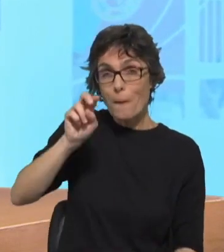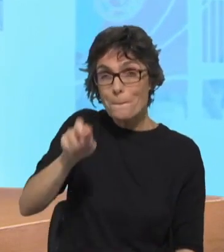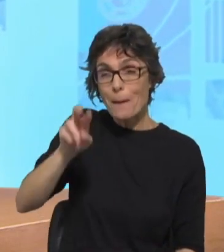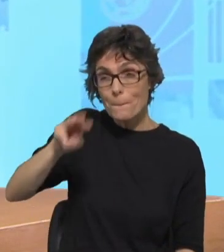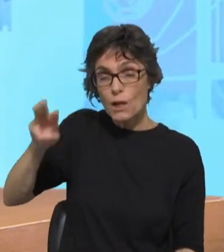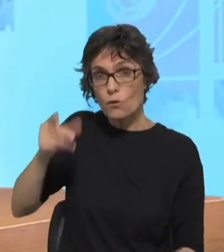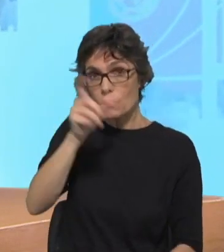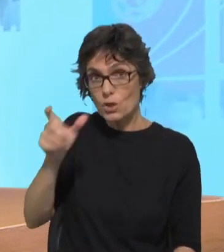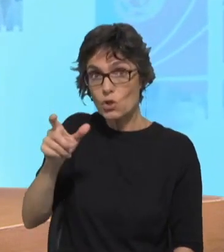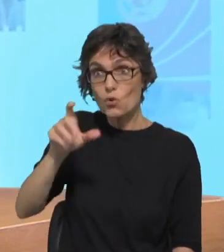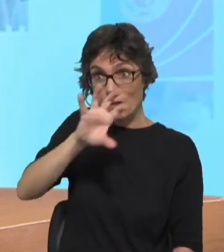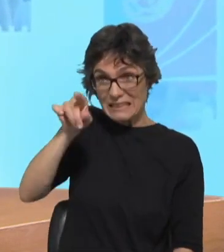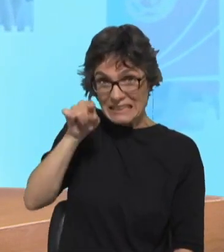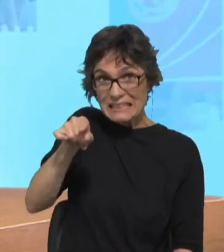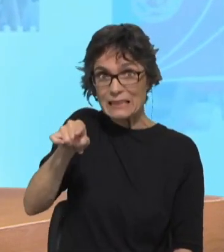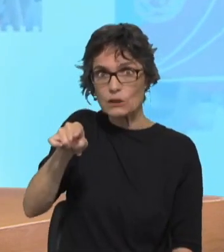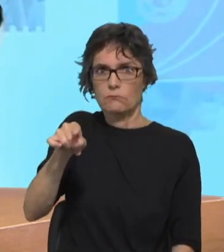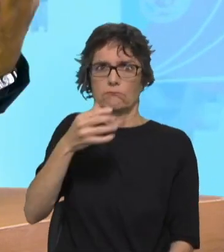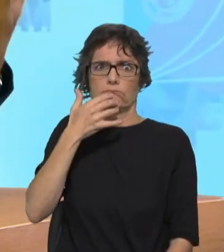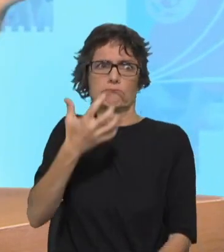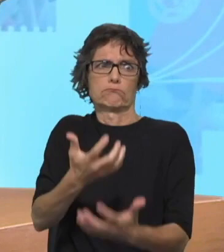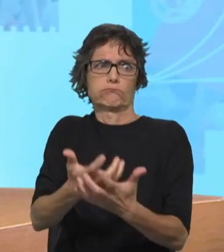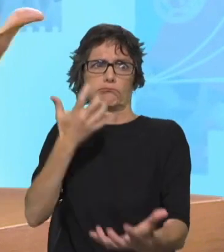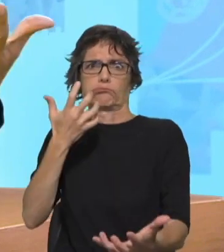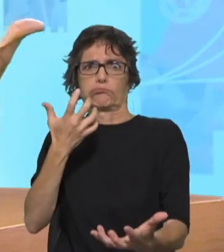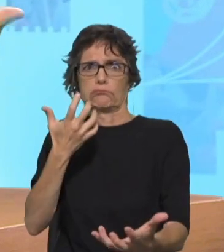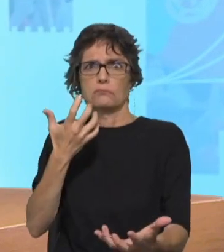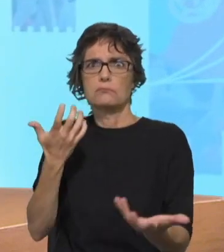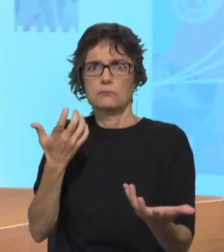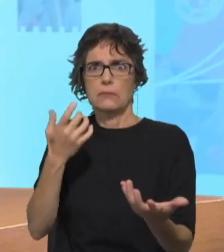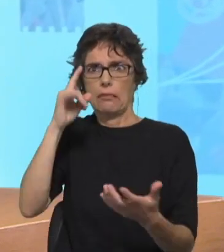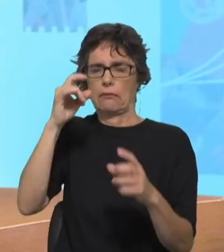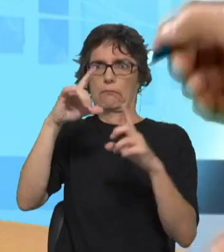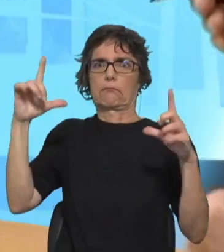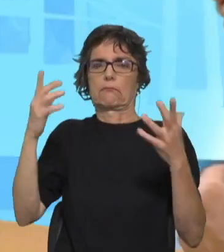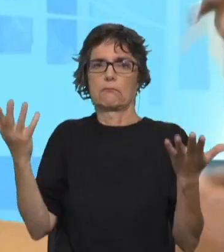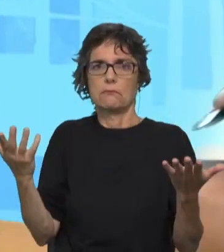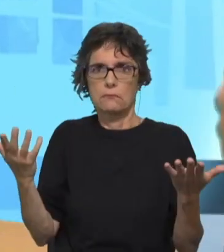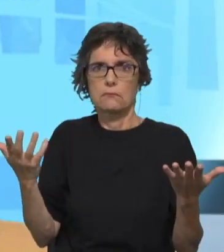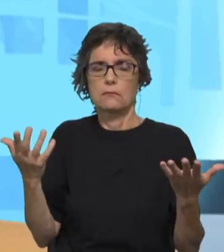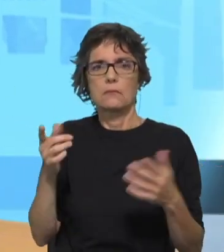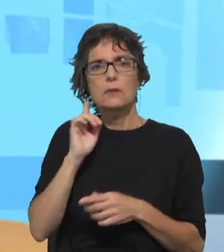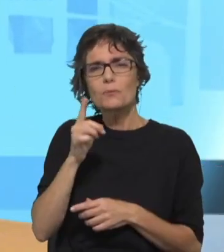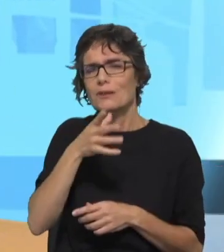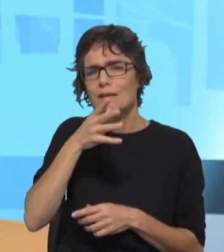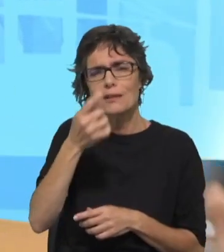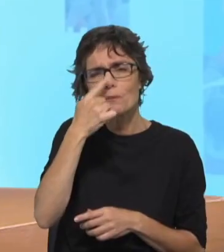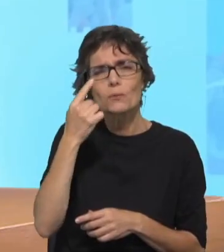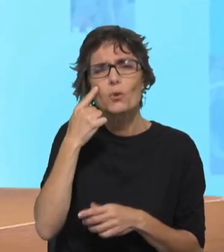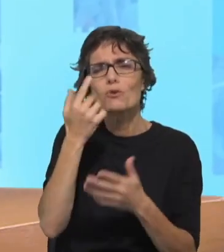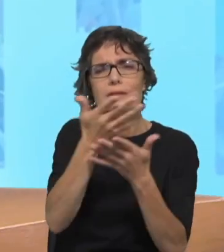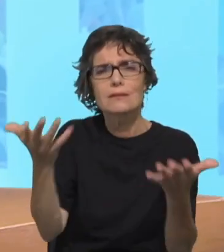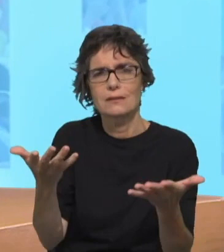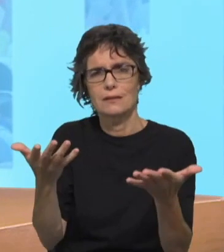vivem nesses países, isto é uma dimensão que é extraordinária e é importante passar essa informação às pessoas, para que